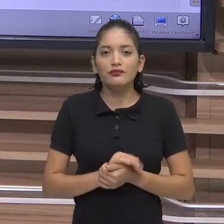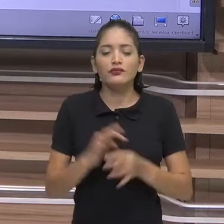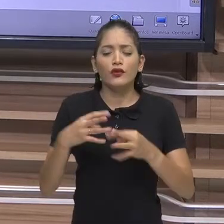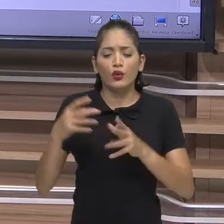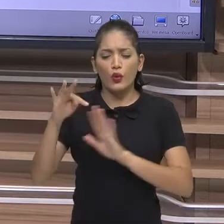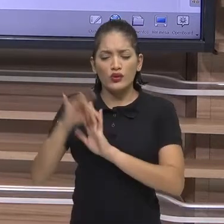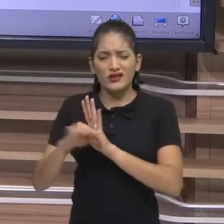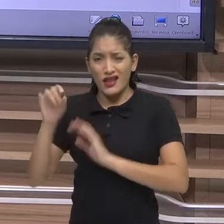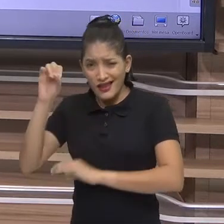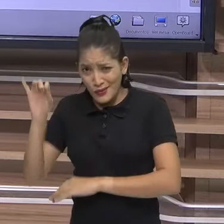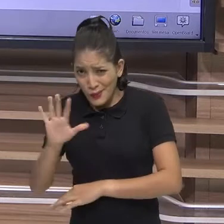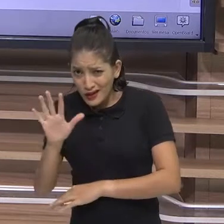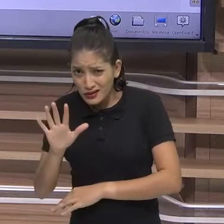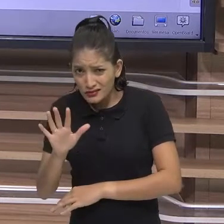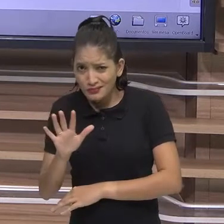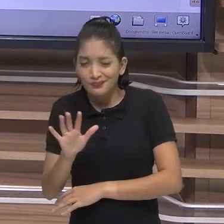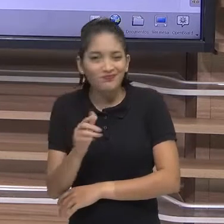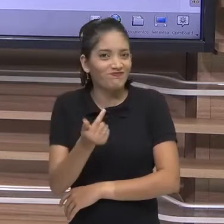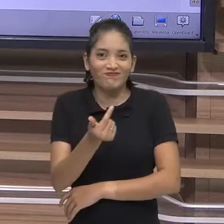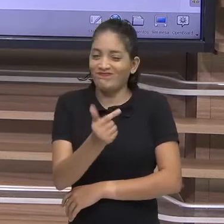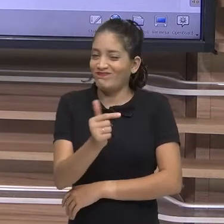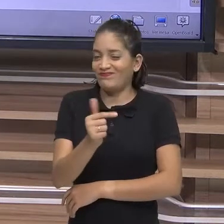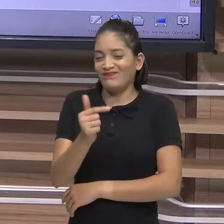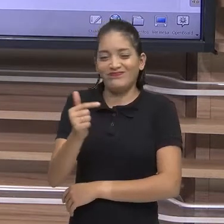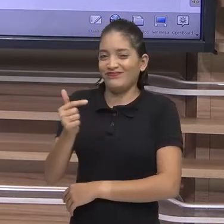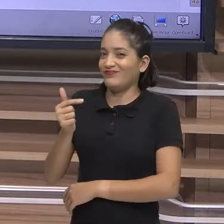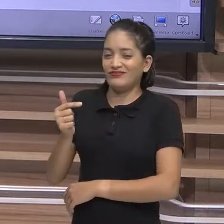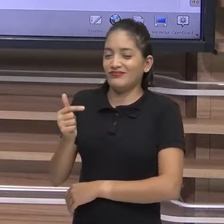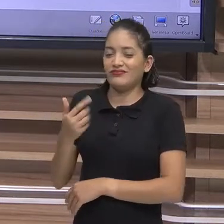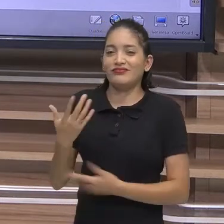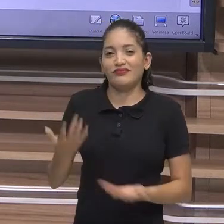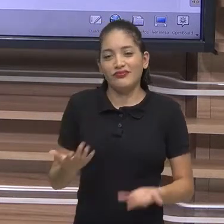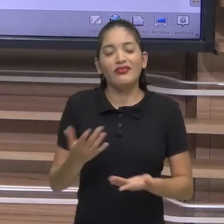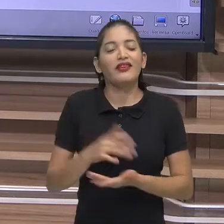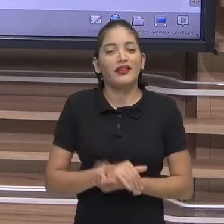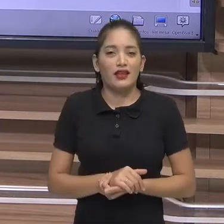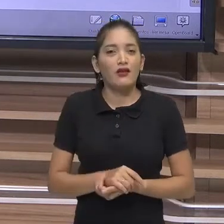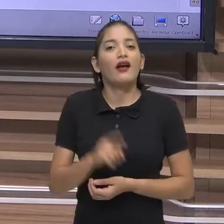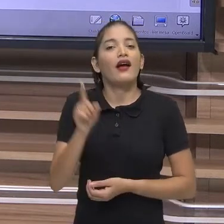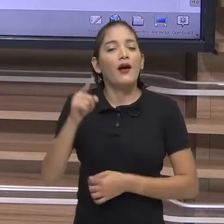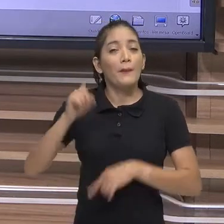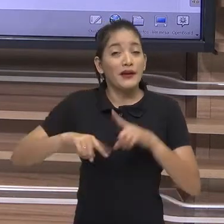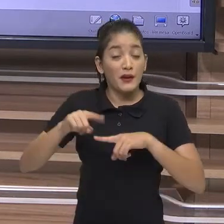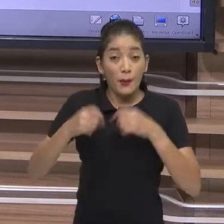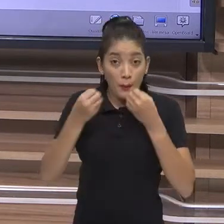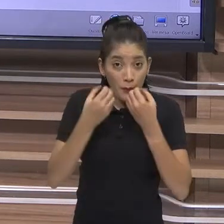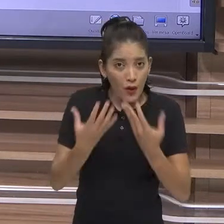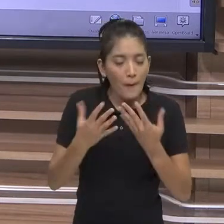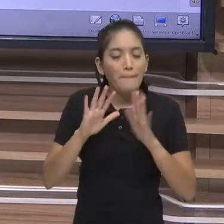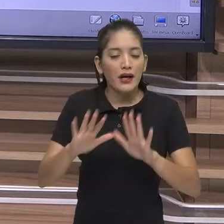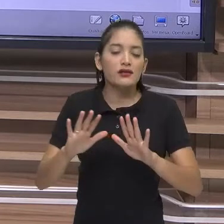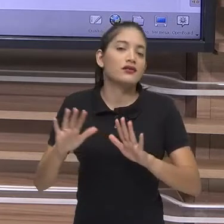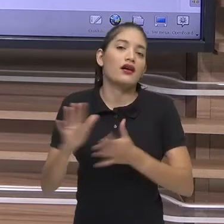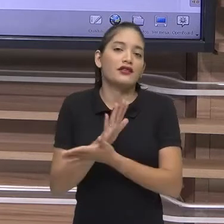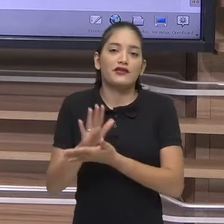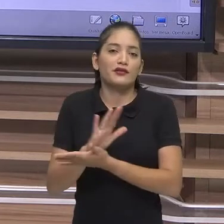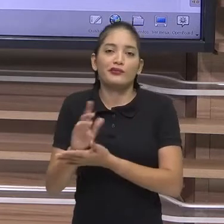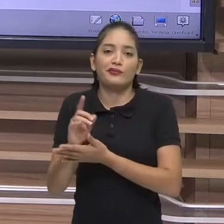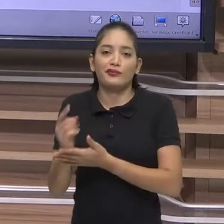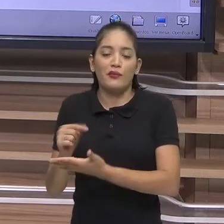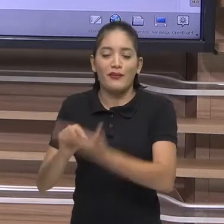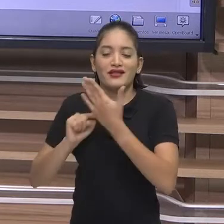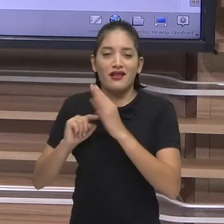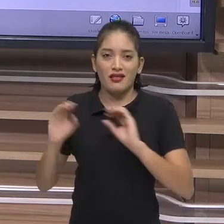vêm com imagem? Não vem, às vezes não tem imagem mesmo. Então, é um recurso bom? Mas às vezes não aparece. Esse